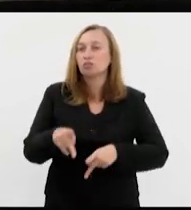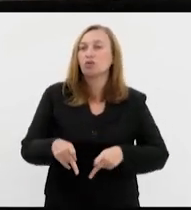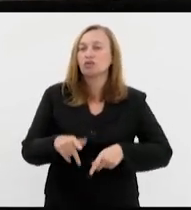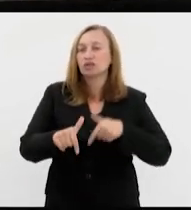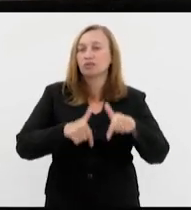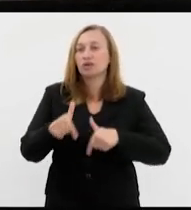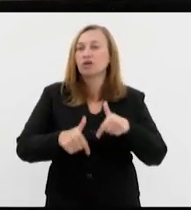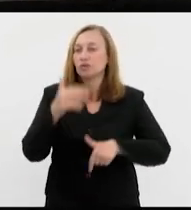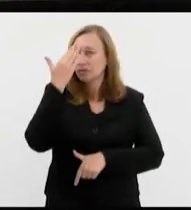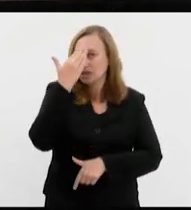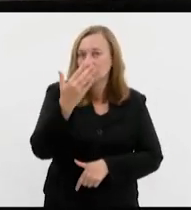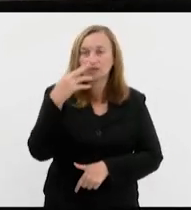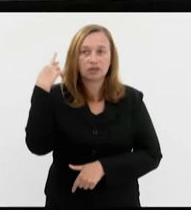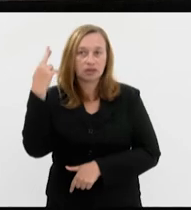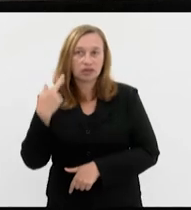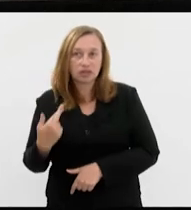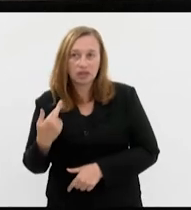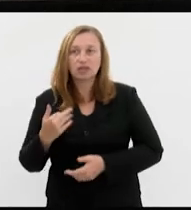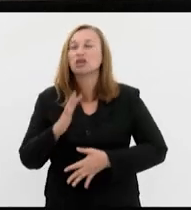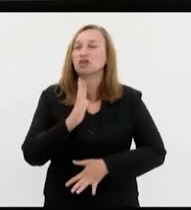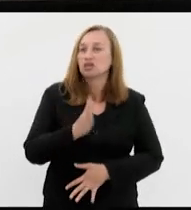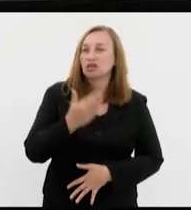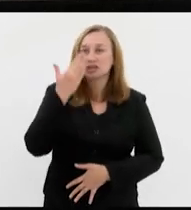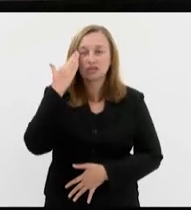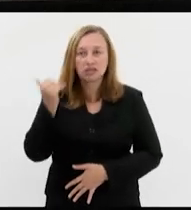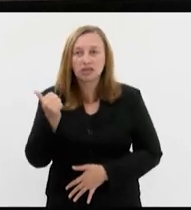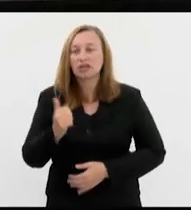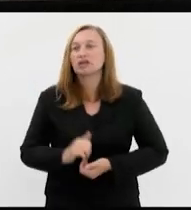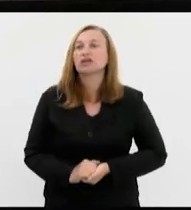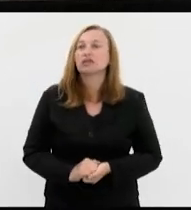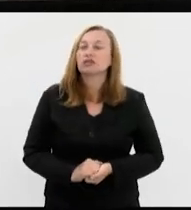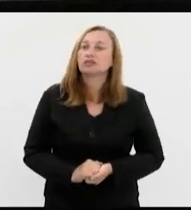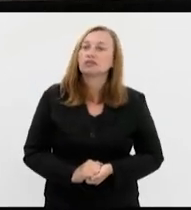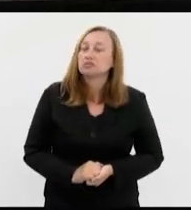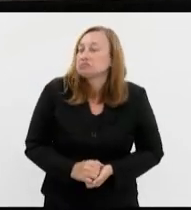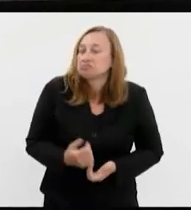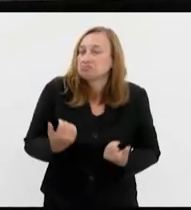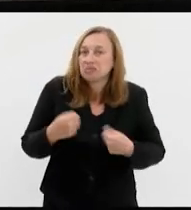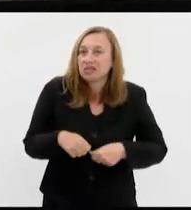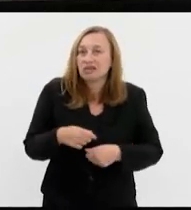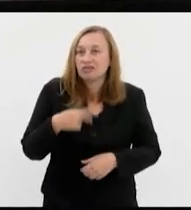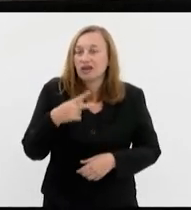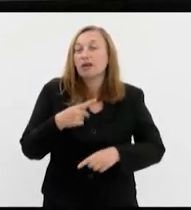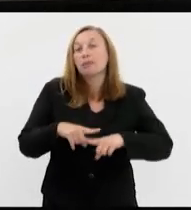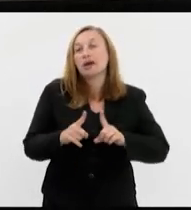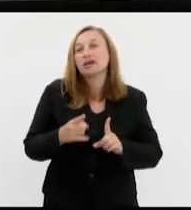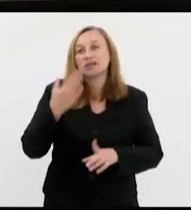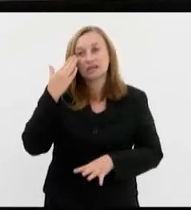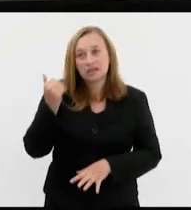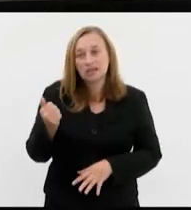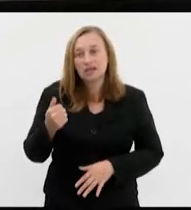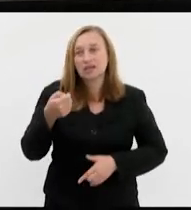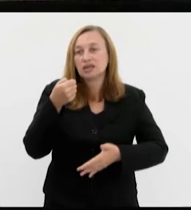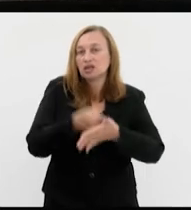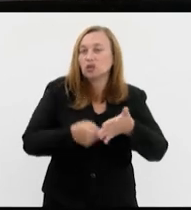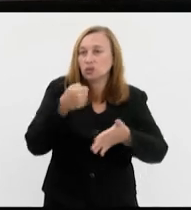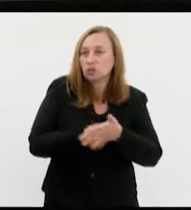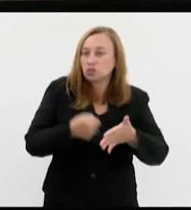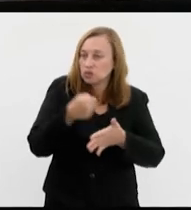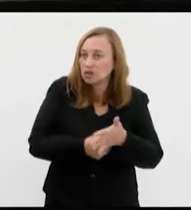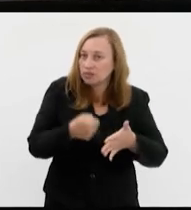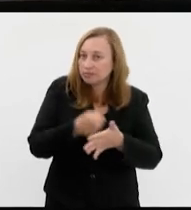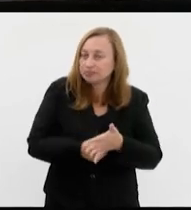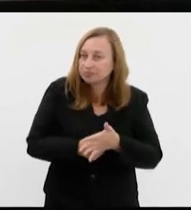obrigado, Renata. Já sei que Vossa Excelência é, aliás, não precisava nem falar, mas Vossa Excelência é uma